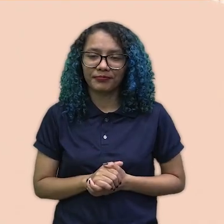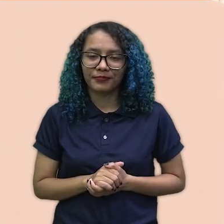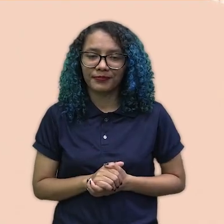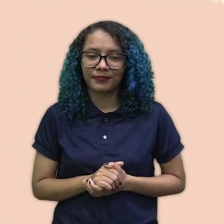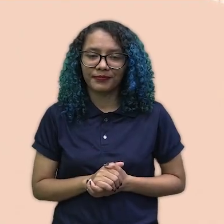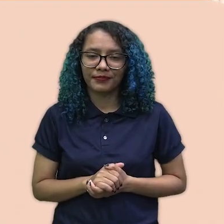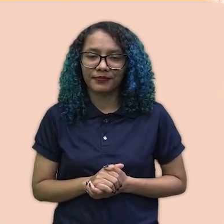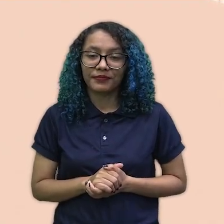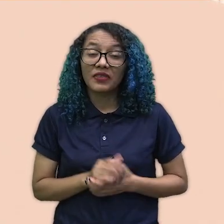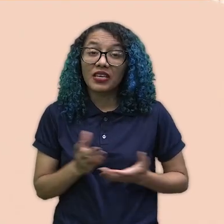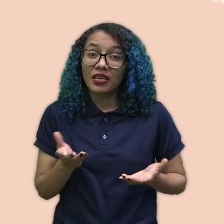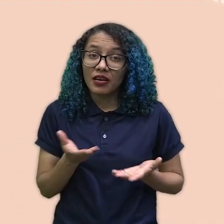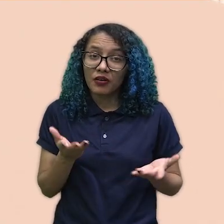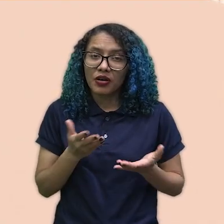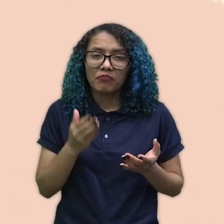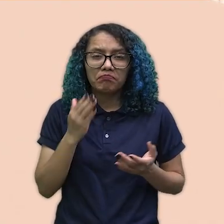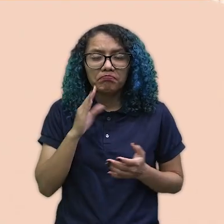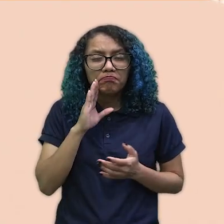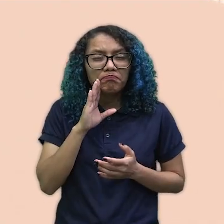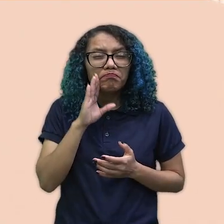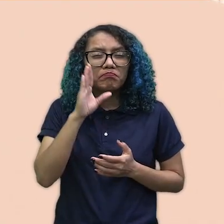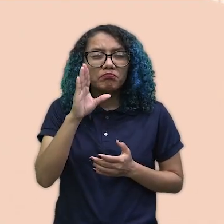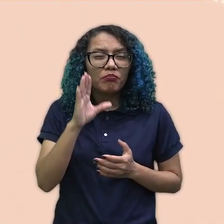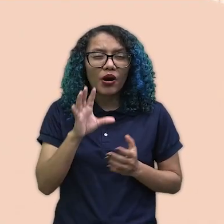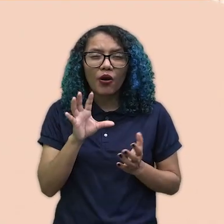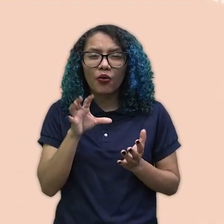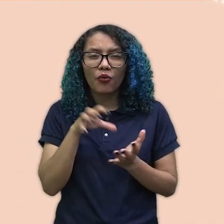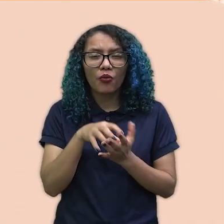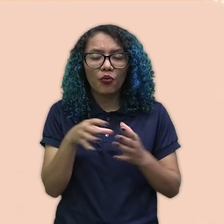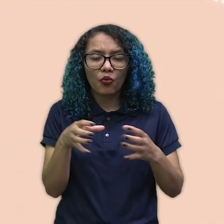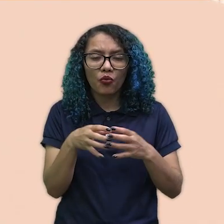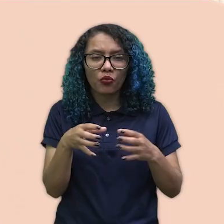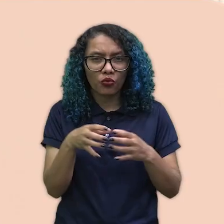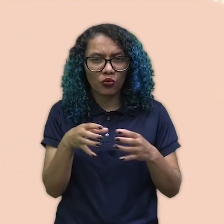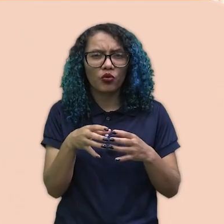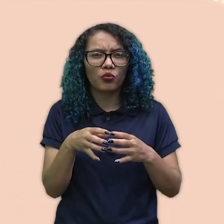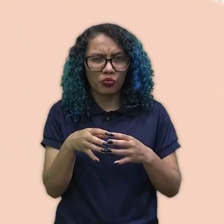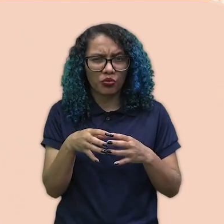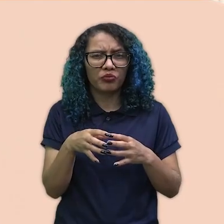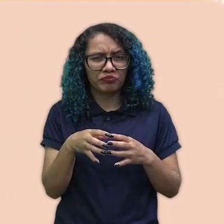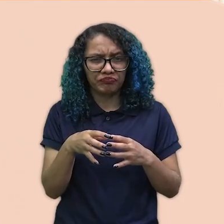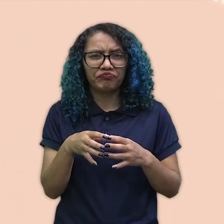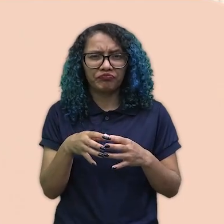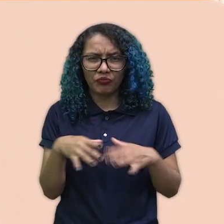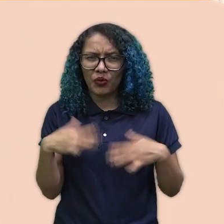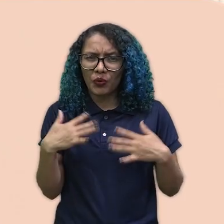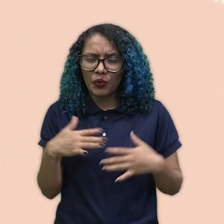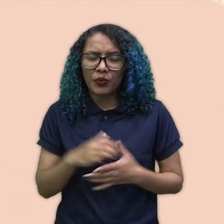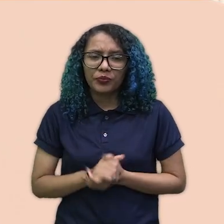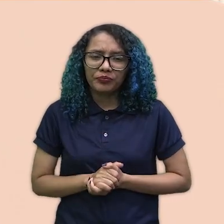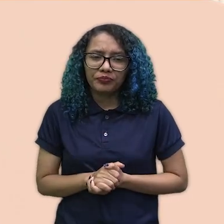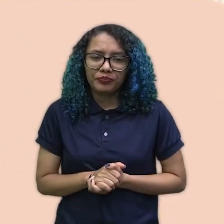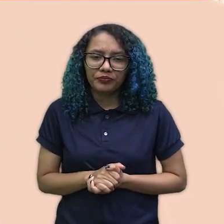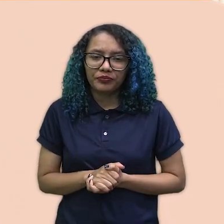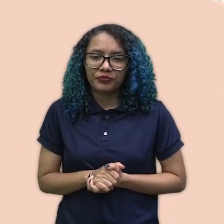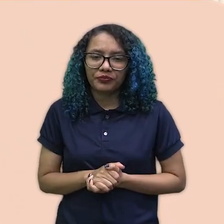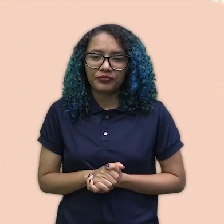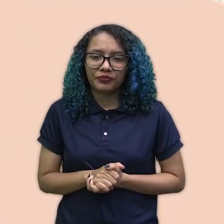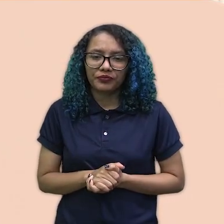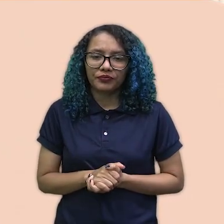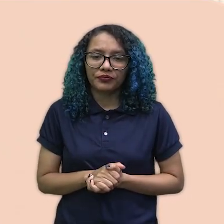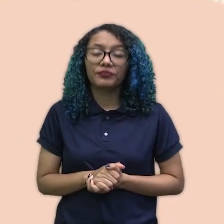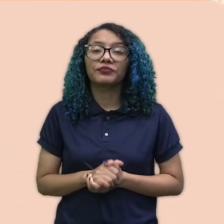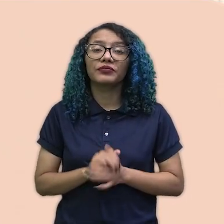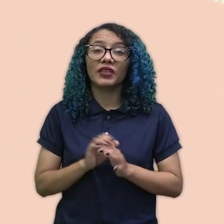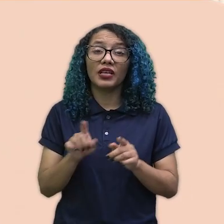em dia é uma das principais potências mundiais quando eles se juntam. E esses países, gente, eles também, né,